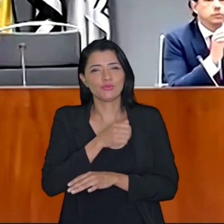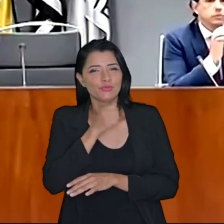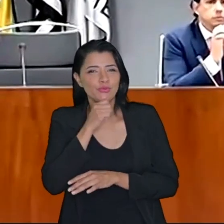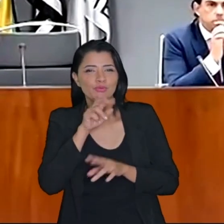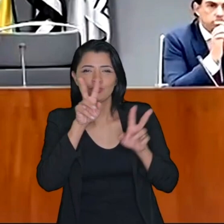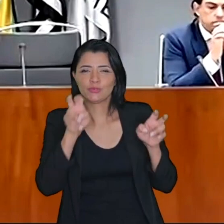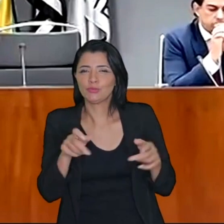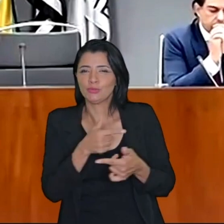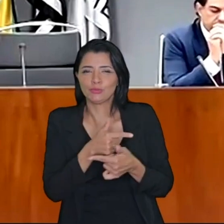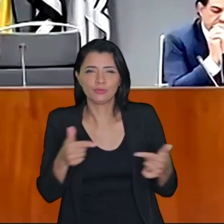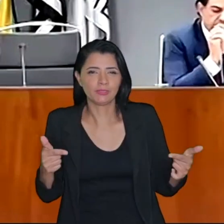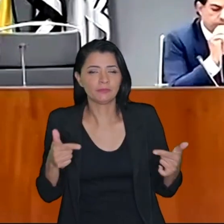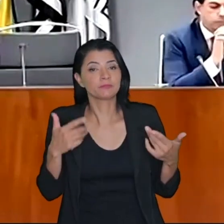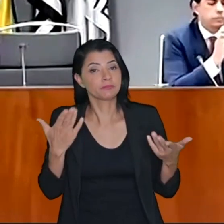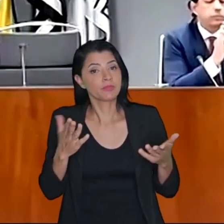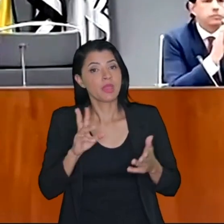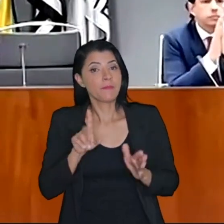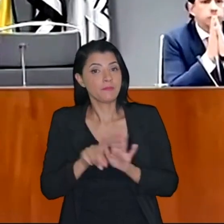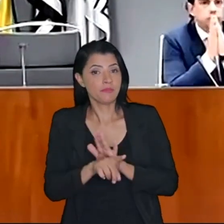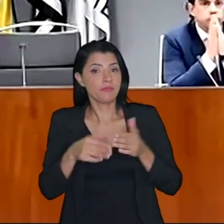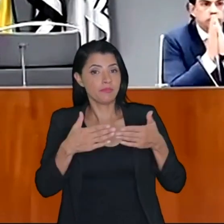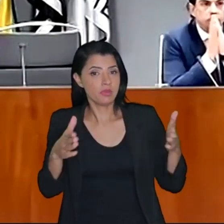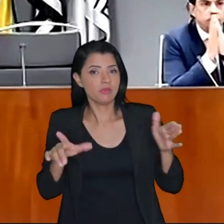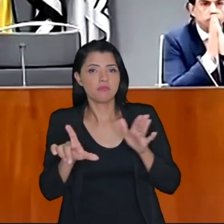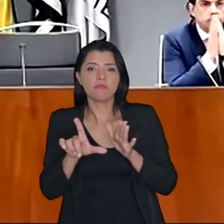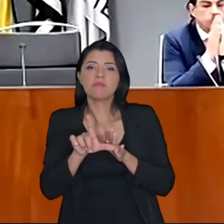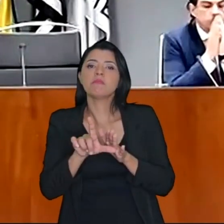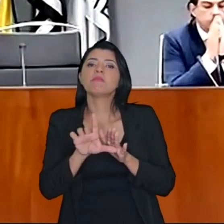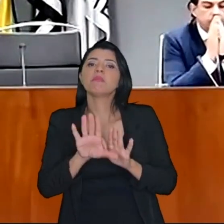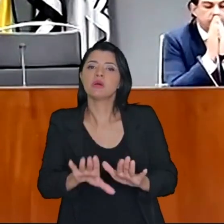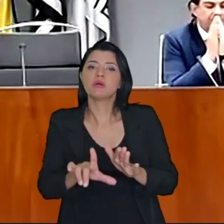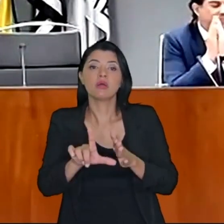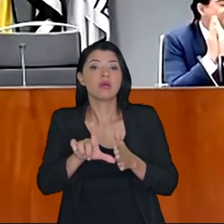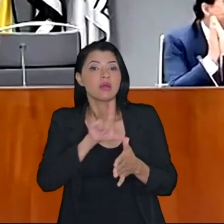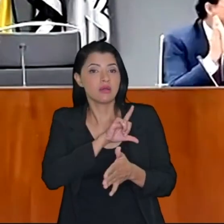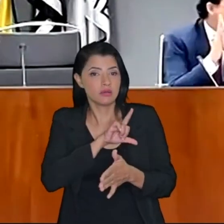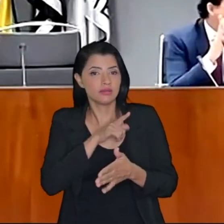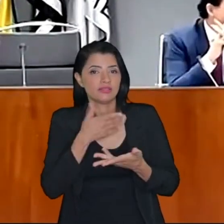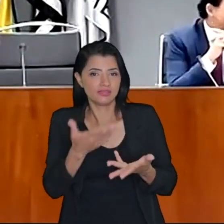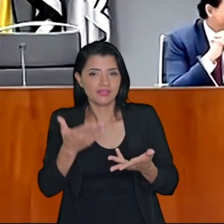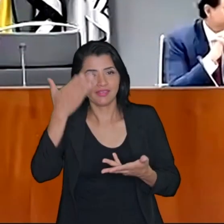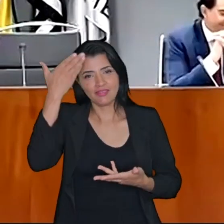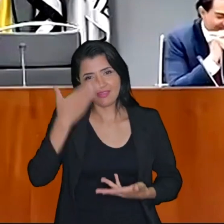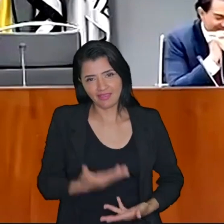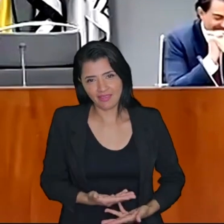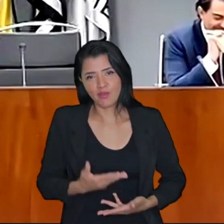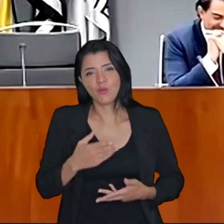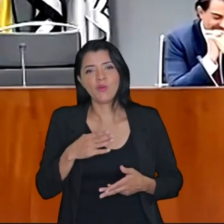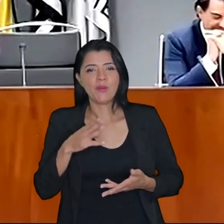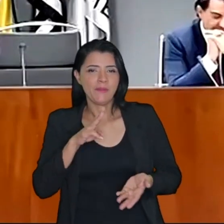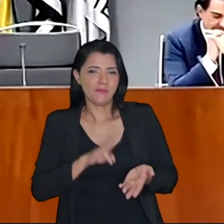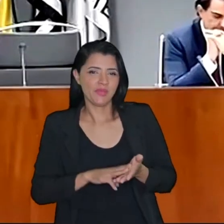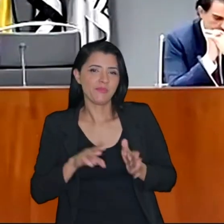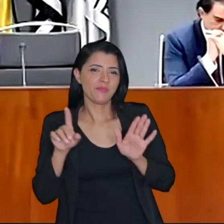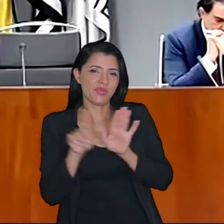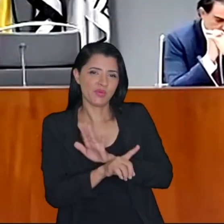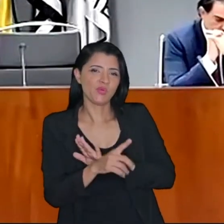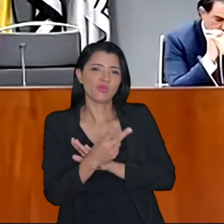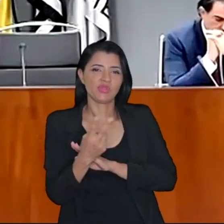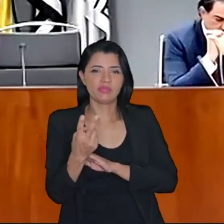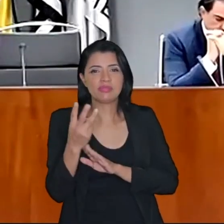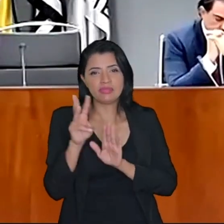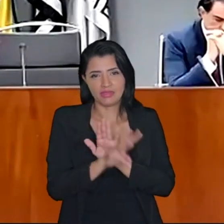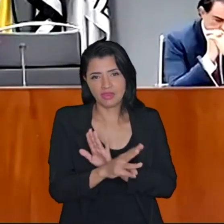assunto. Nós vamos abrir para perguntas, mas antes disso, eu vou me valer da minha posição de presidente de mesa para fazer 2 provocações, aliás,